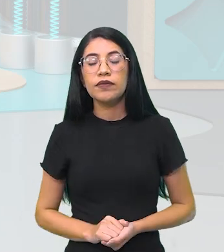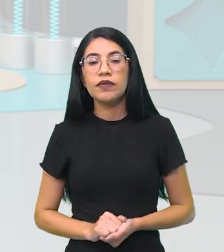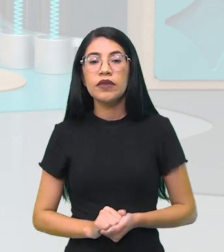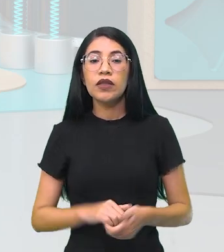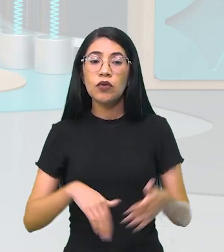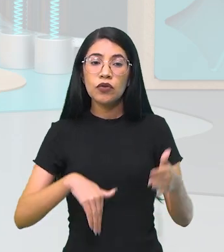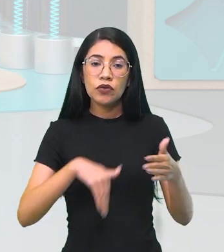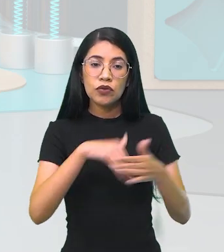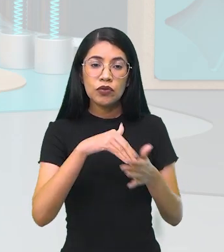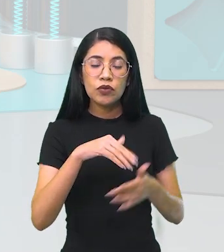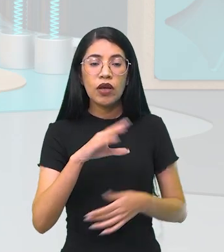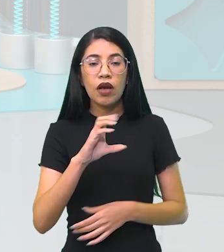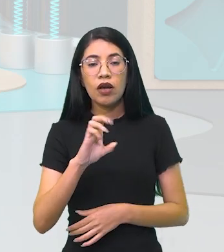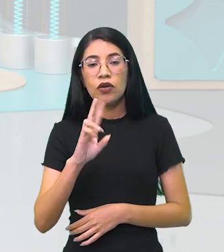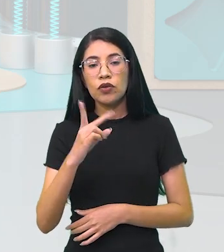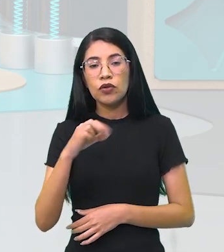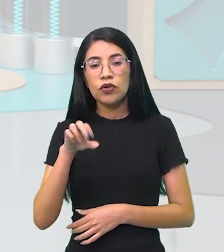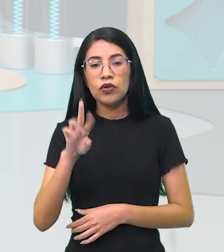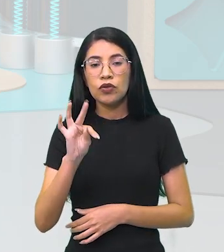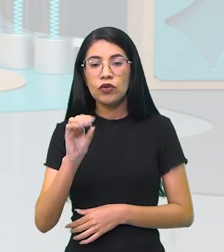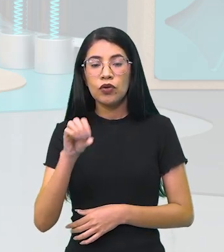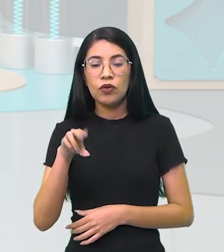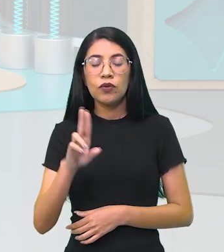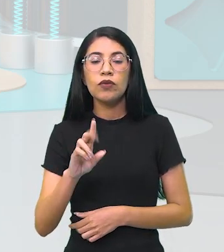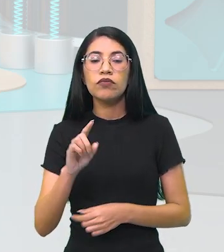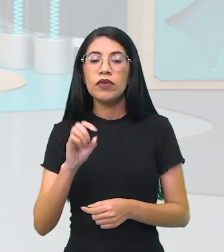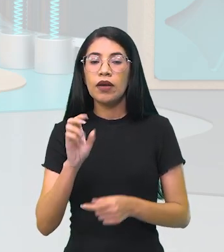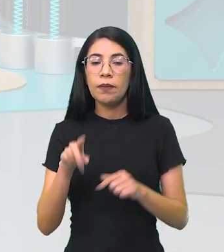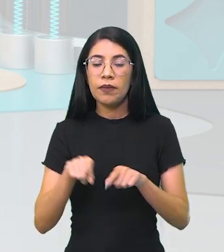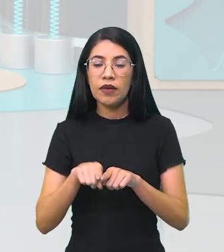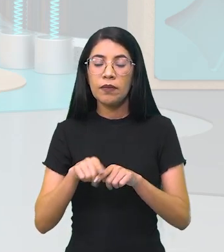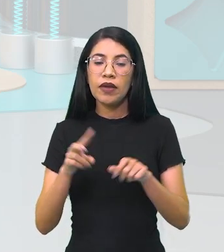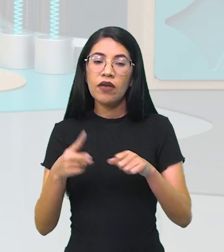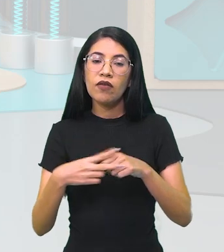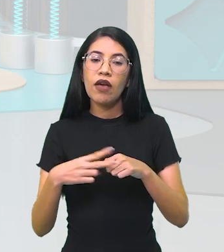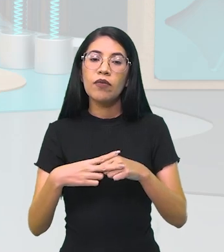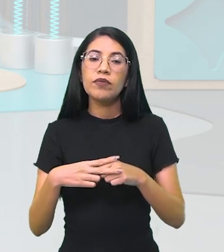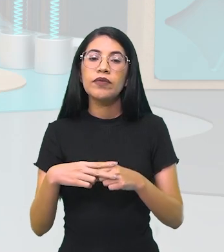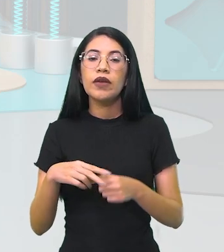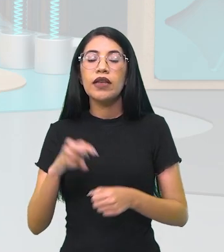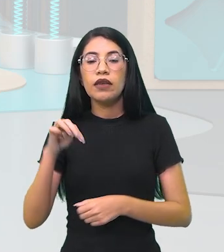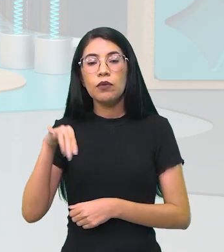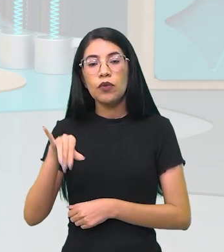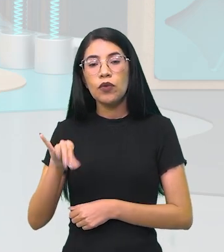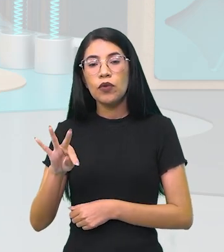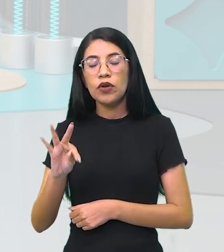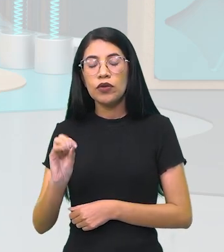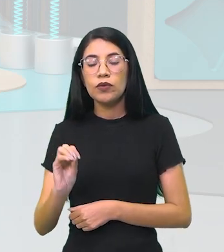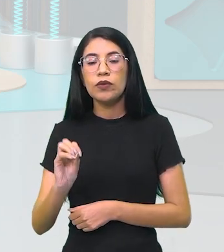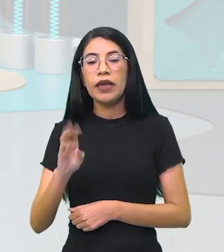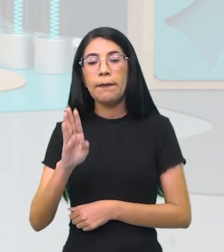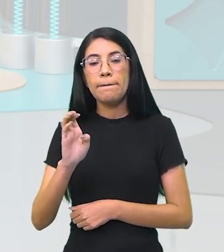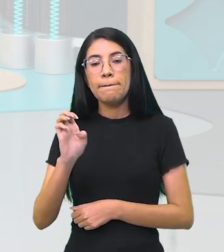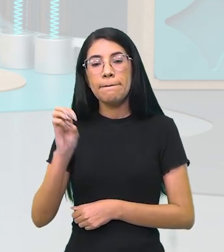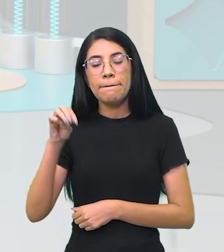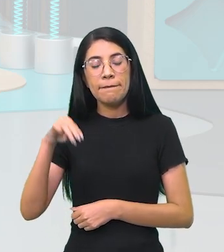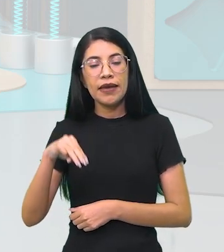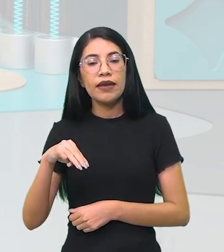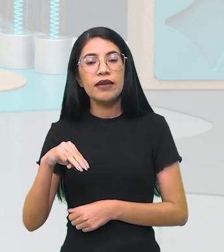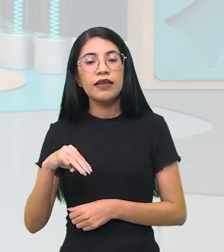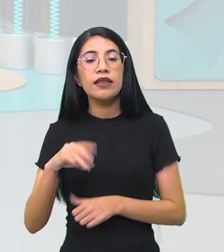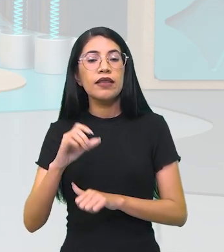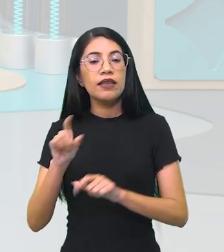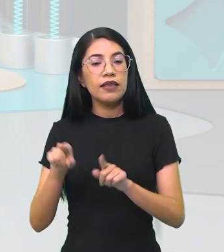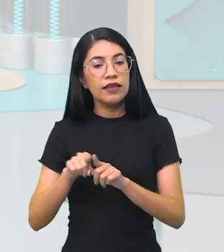Chutou é um verbo, né? E aí nós temos dois advérbios em seguida, muito e bem. Eles vão